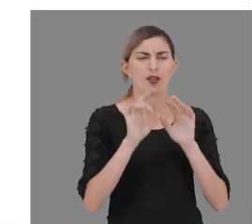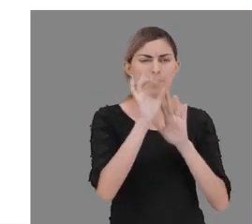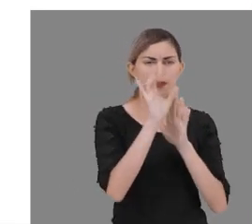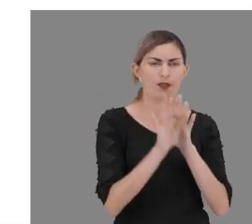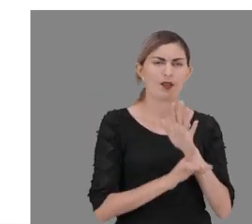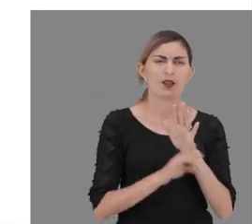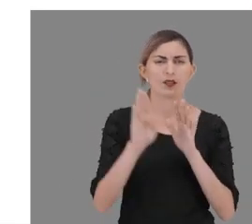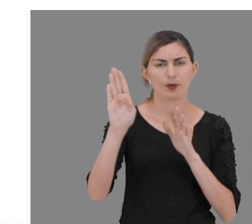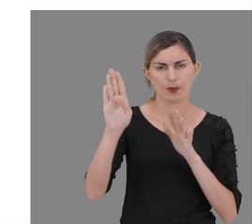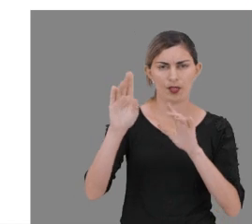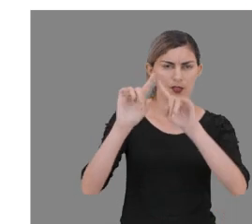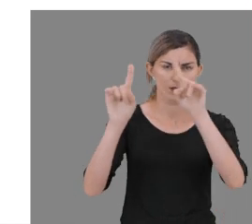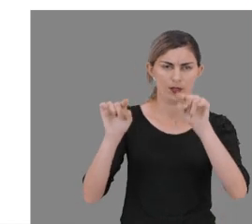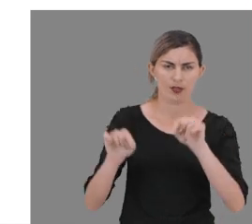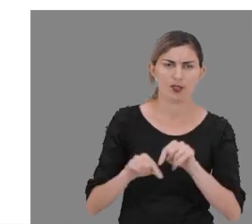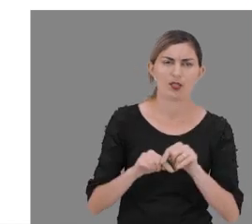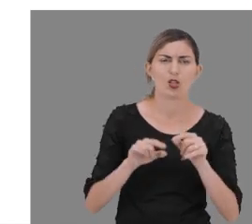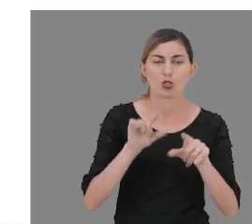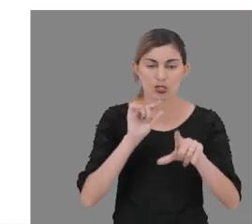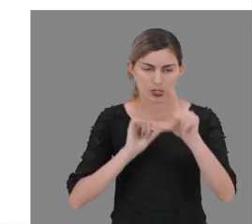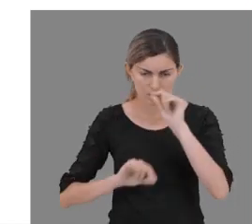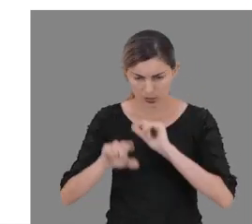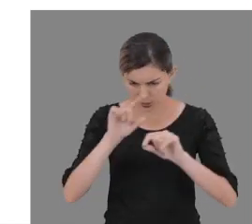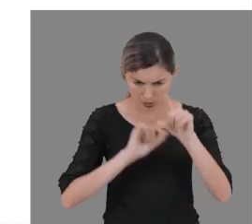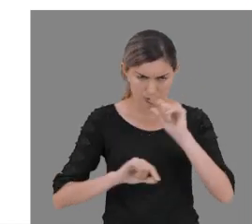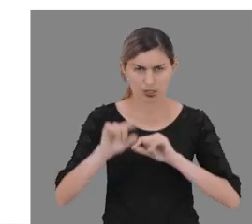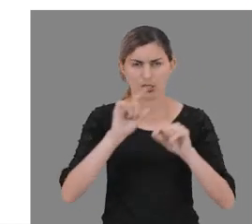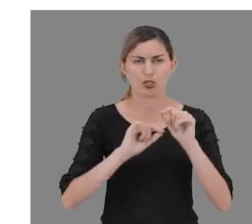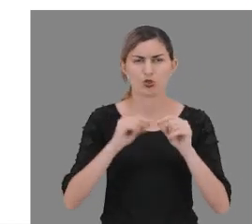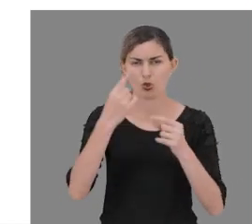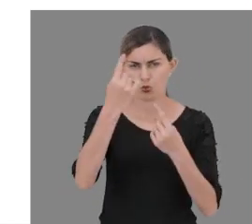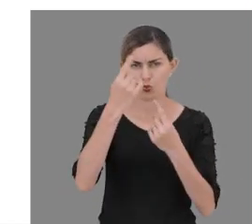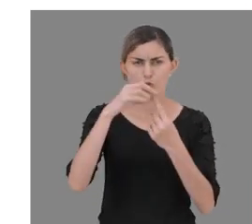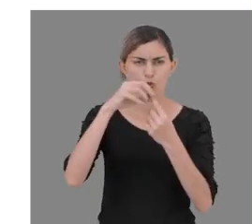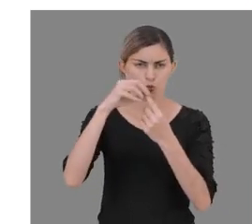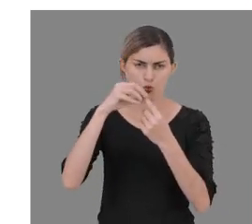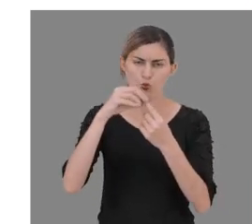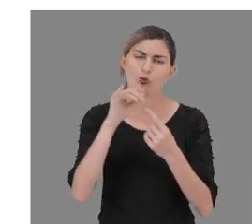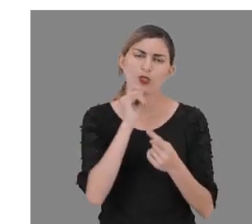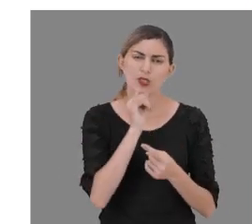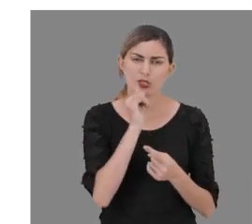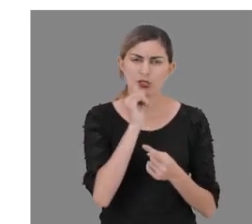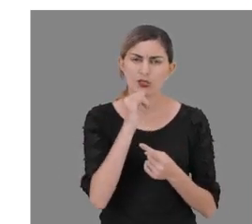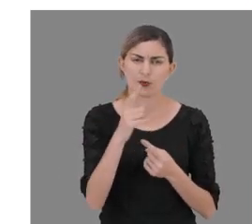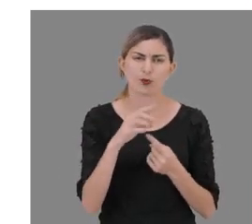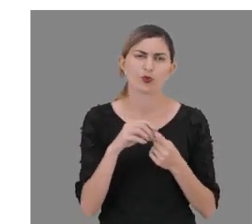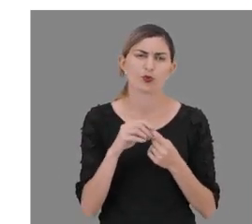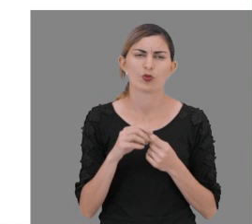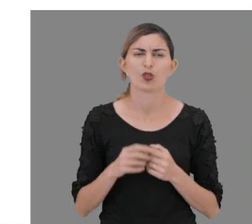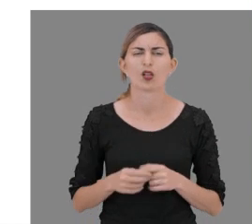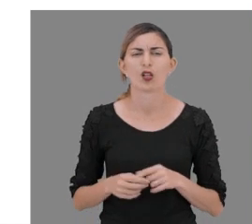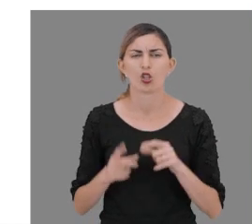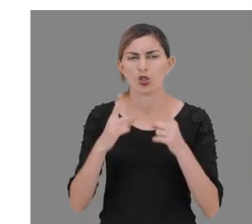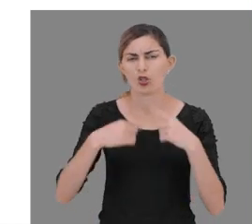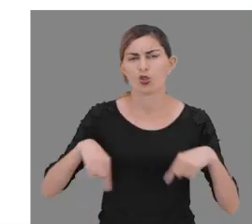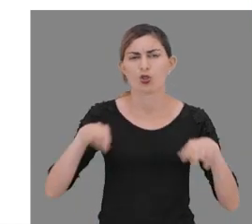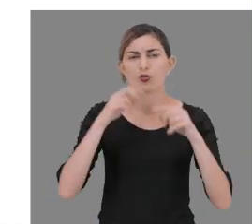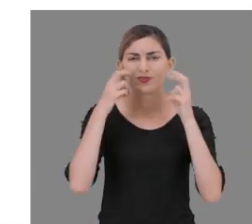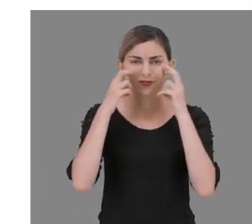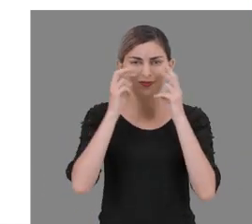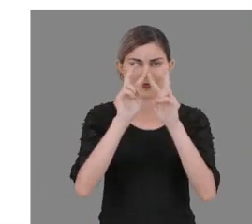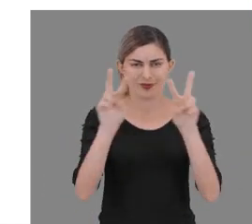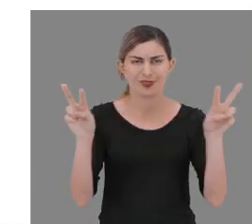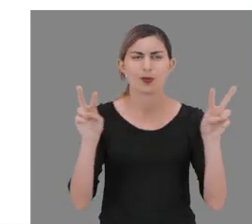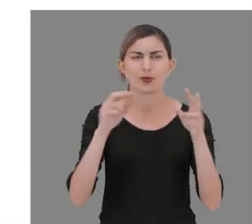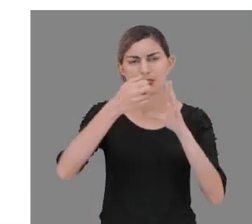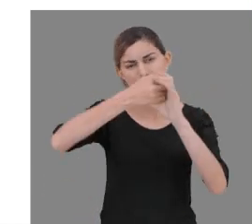dos construtores no campo B. Ao selecionar um atributo, por exemplo, nesse caso,